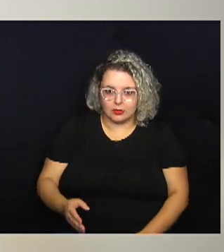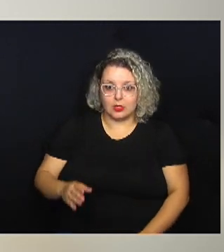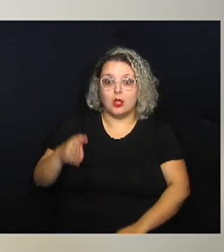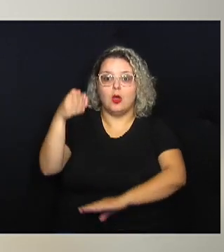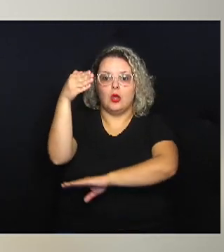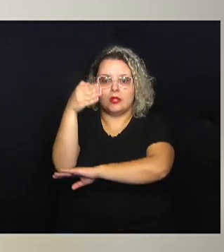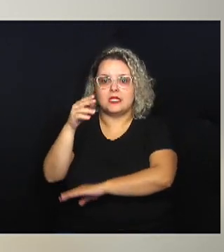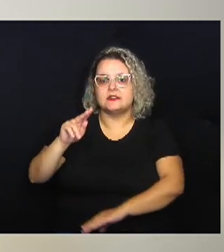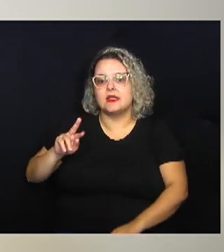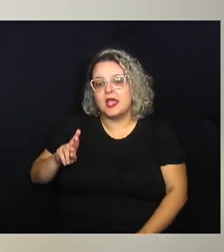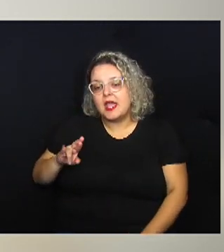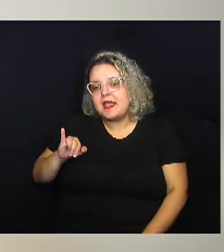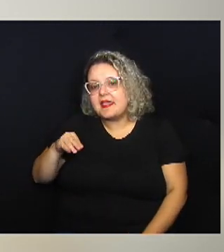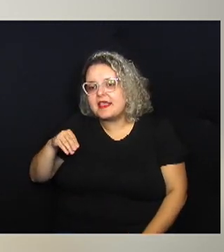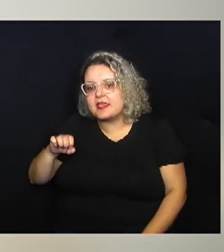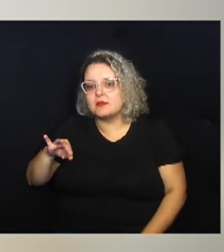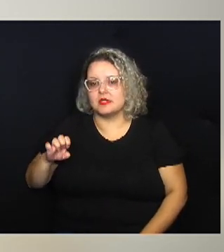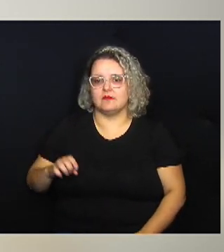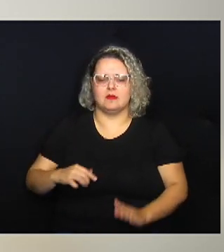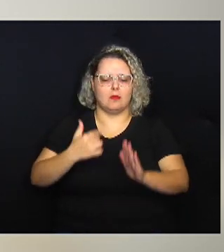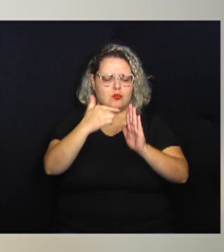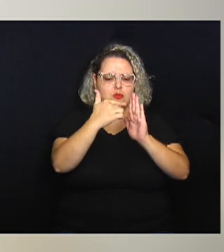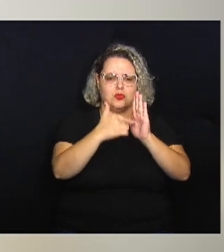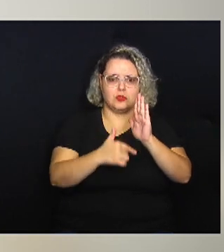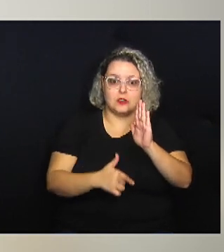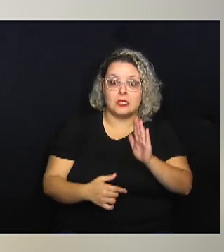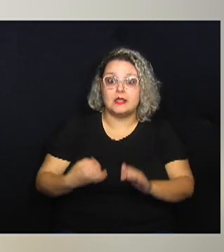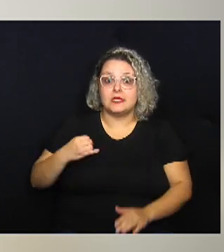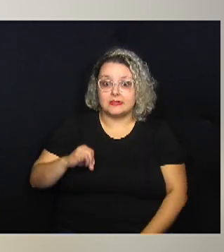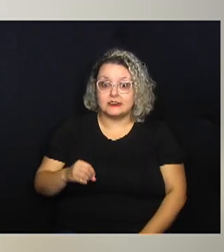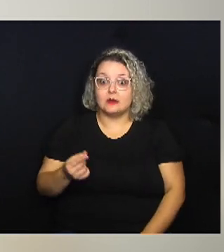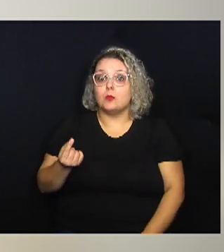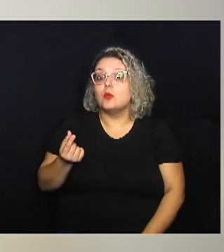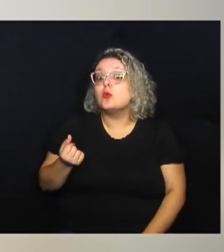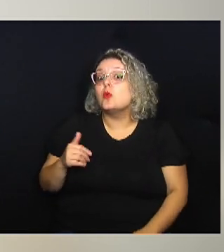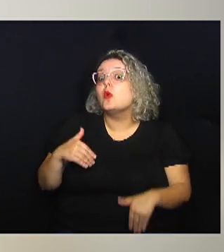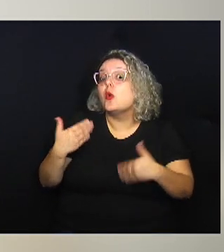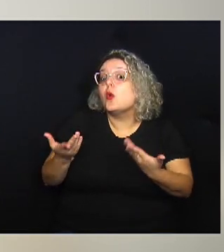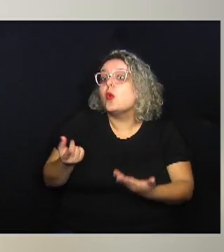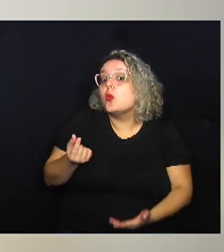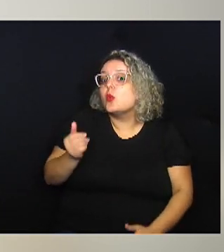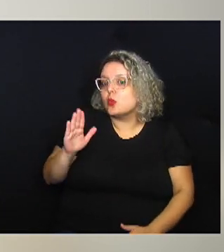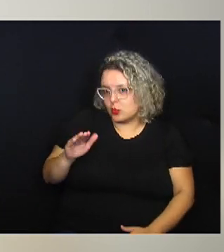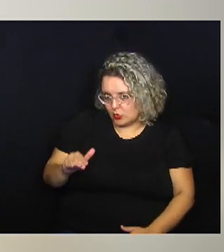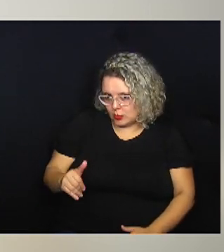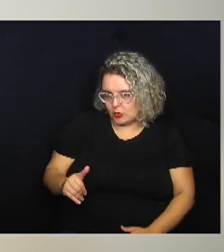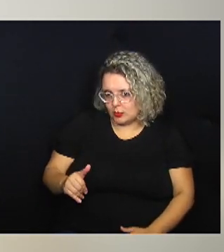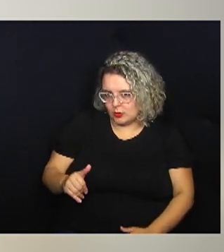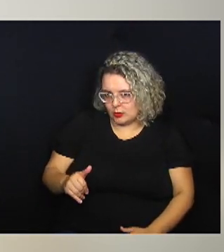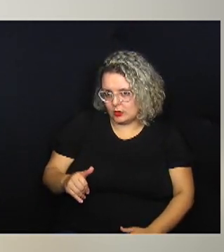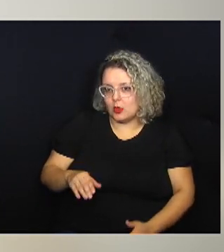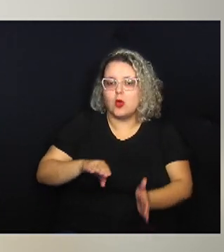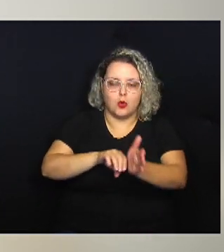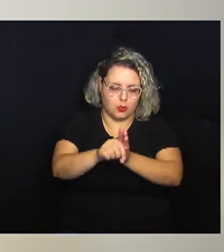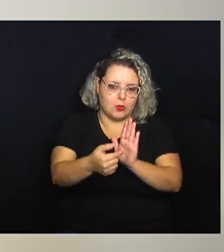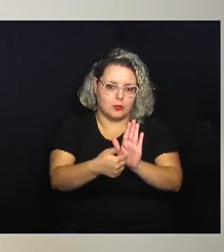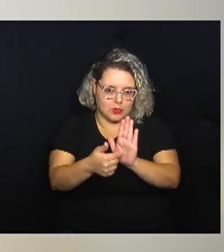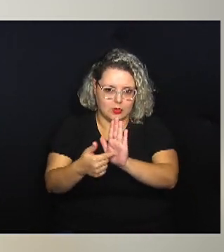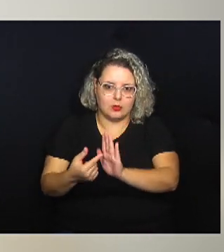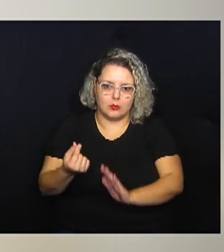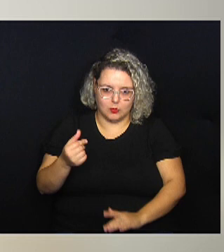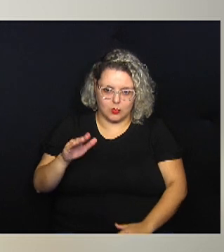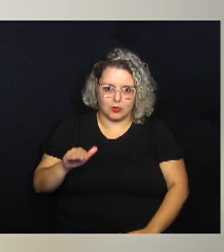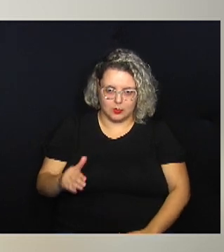Eminem você vai ter uma lista de hotéis se você colocar por preço Quais são os mais baratos o Google vai te mostrar os mais